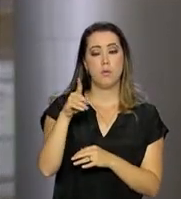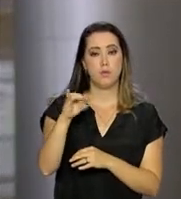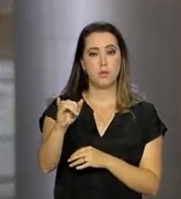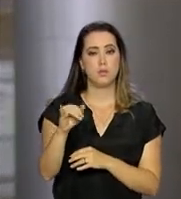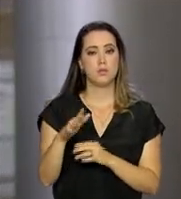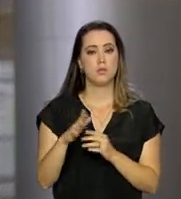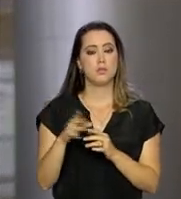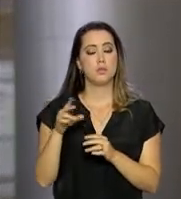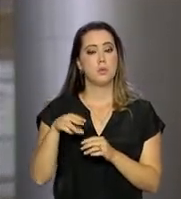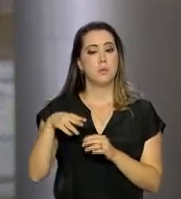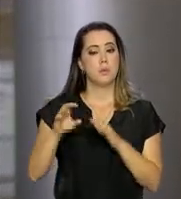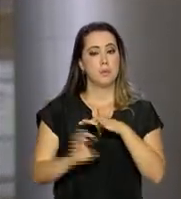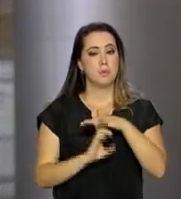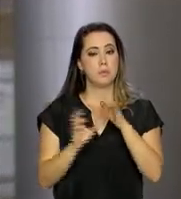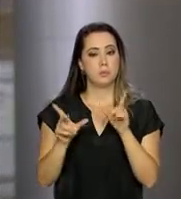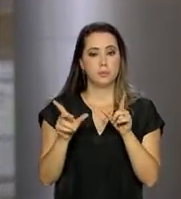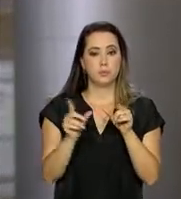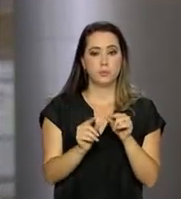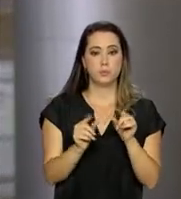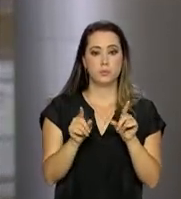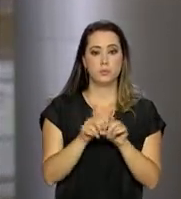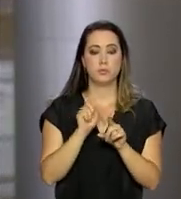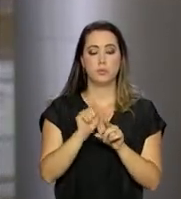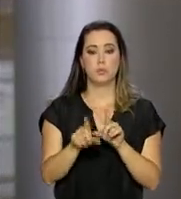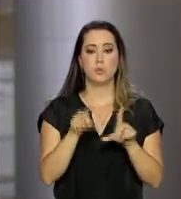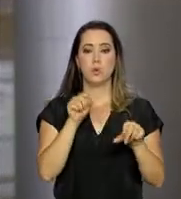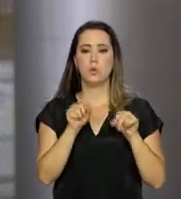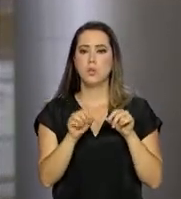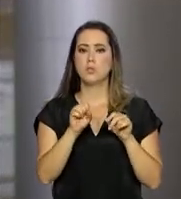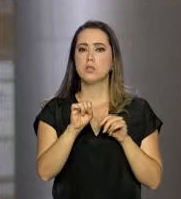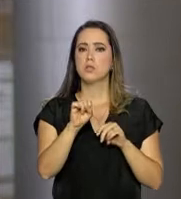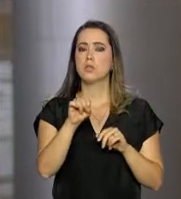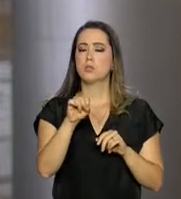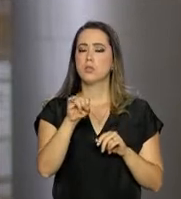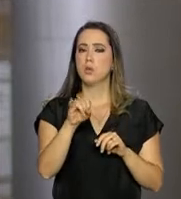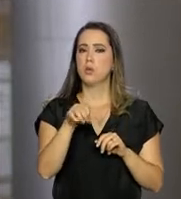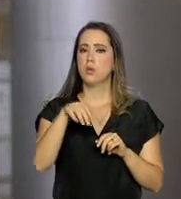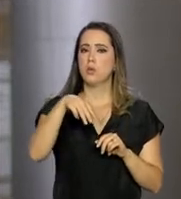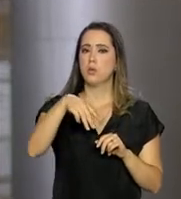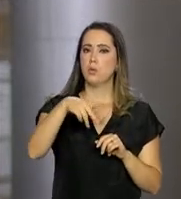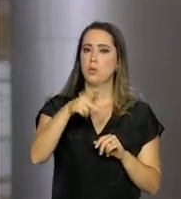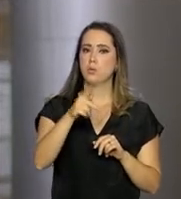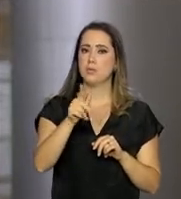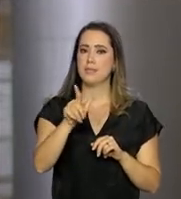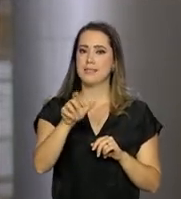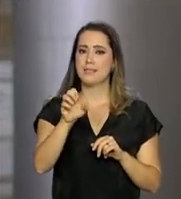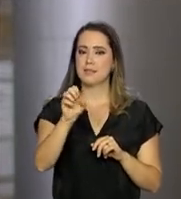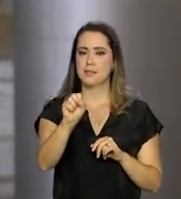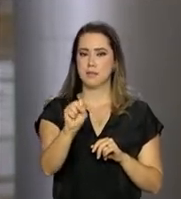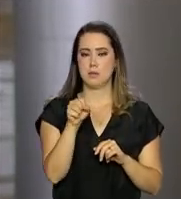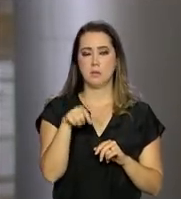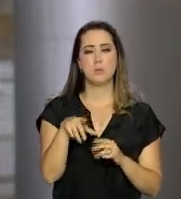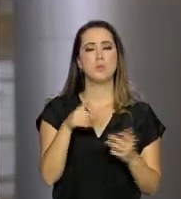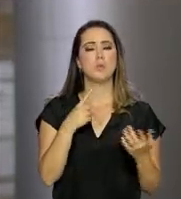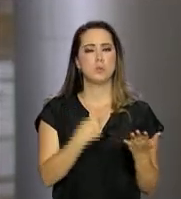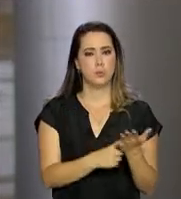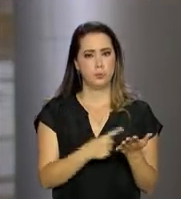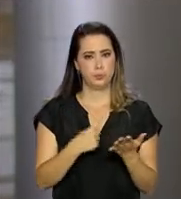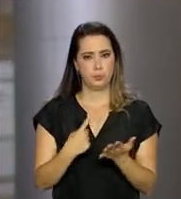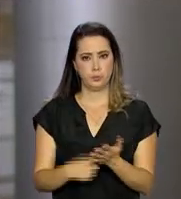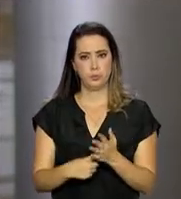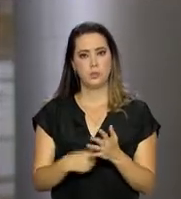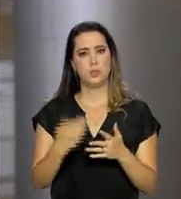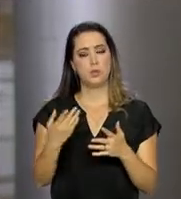meses para as micro e pequenas empresas optantes do simples nacional aderirem a este programa de refinanciamento e